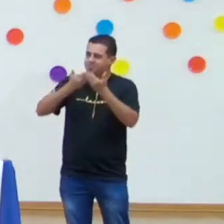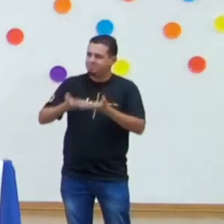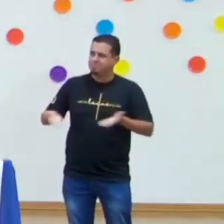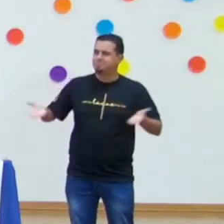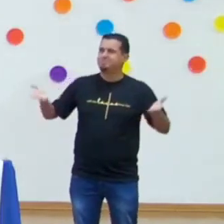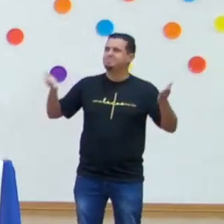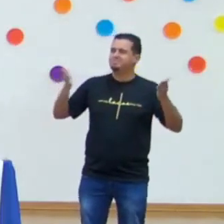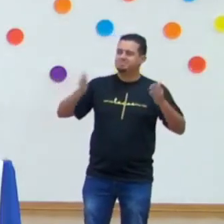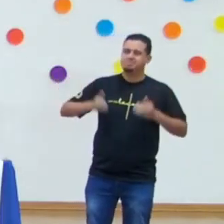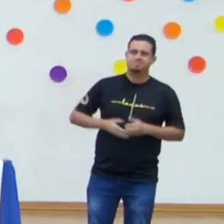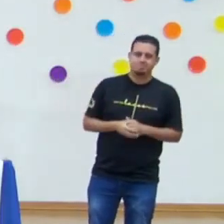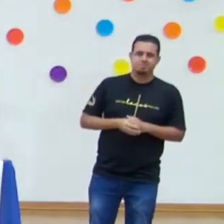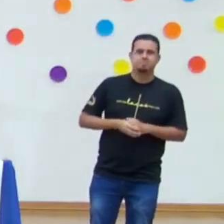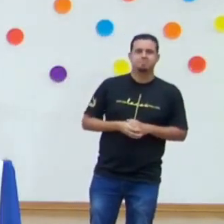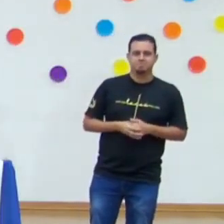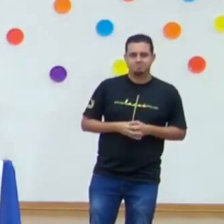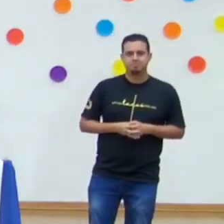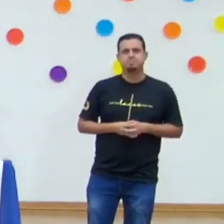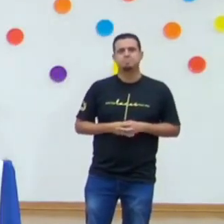presente aqui.